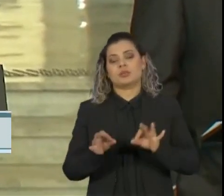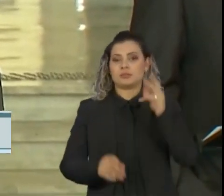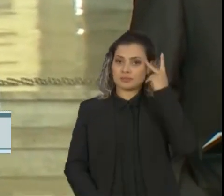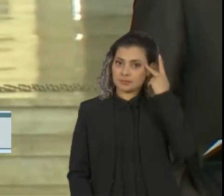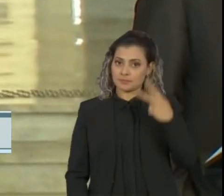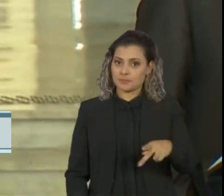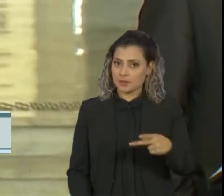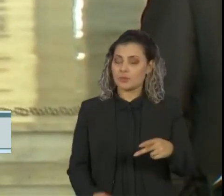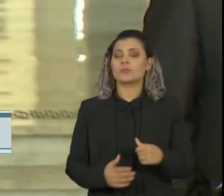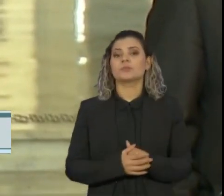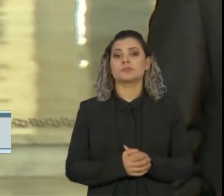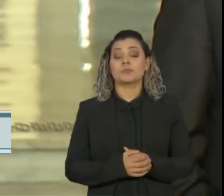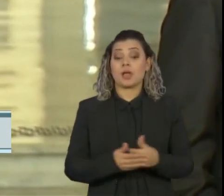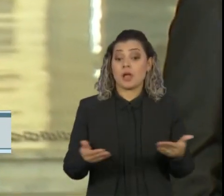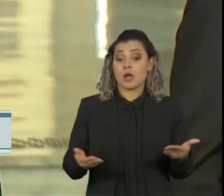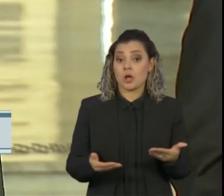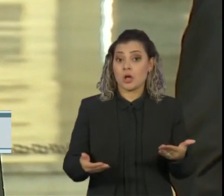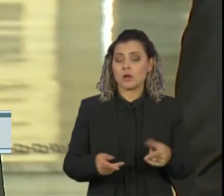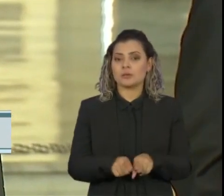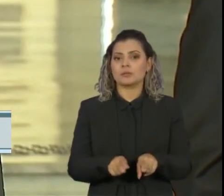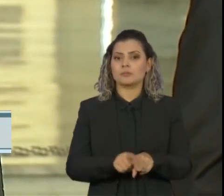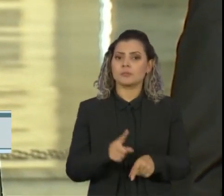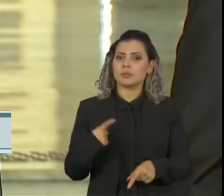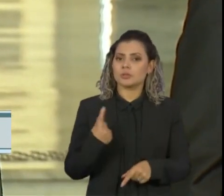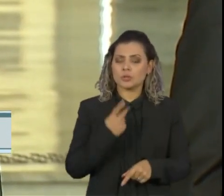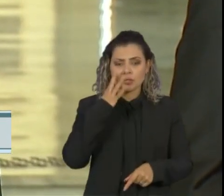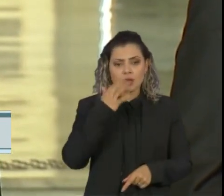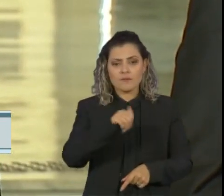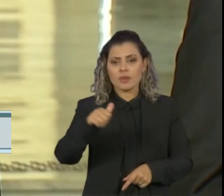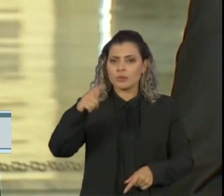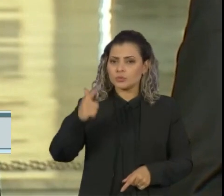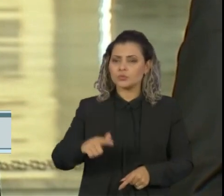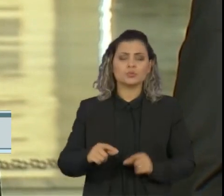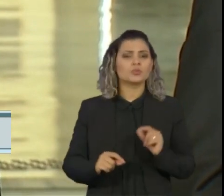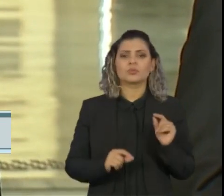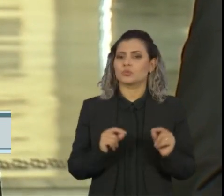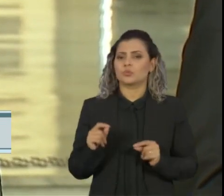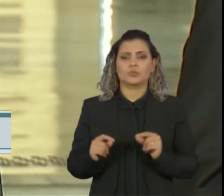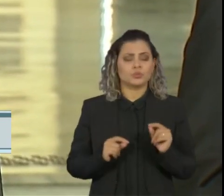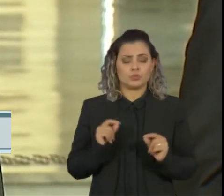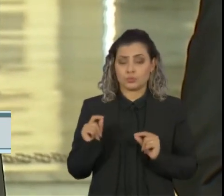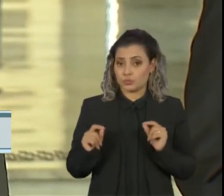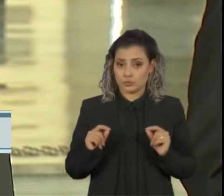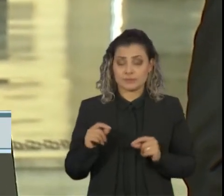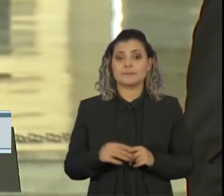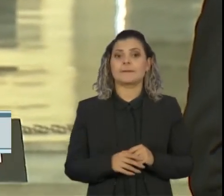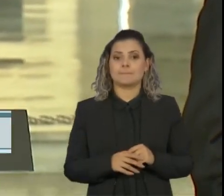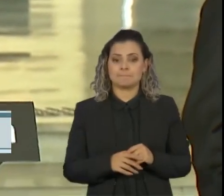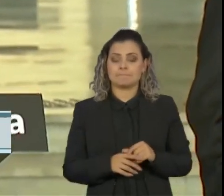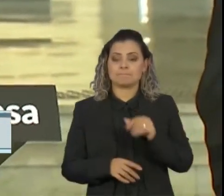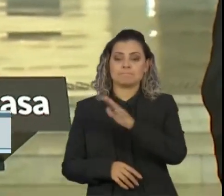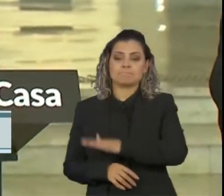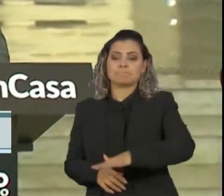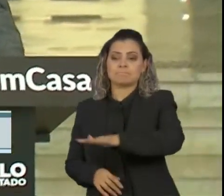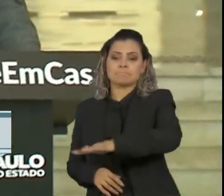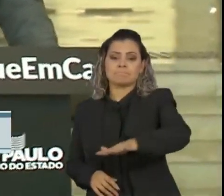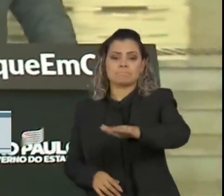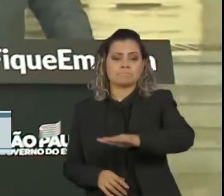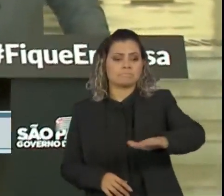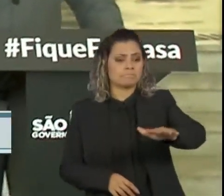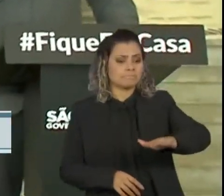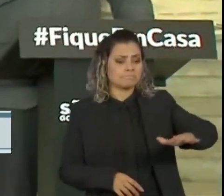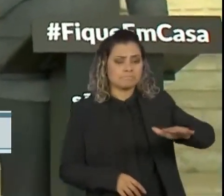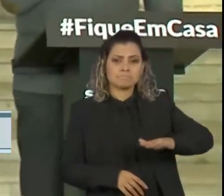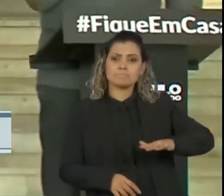Paulo, inicialmente aqui estamos revendo o mapa das regiões com as suas